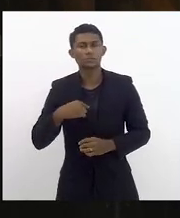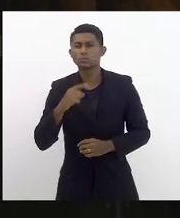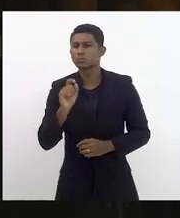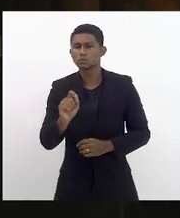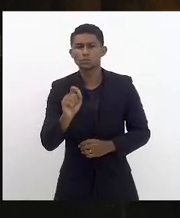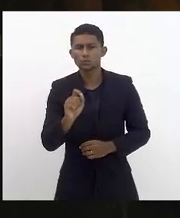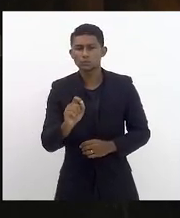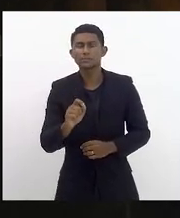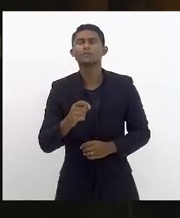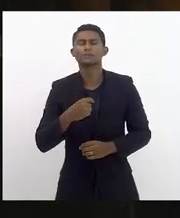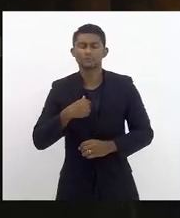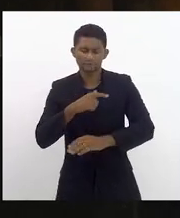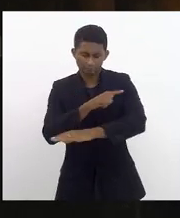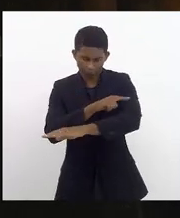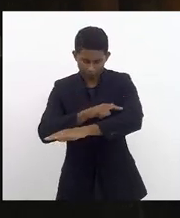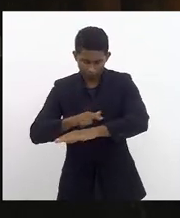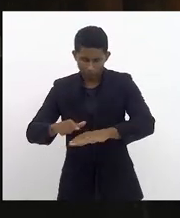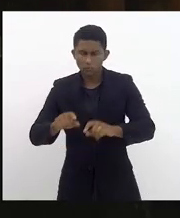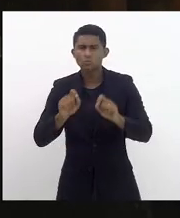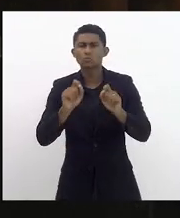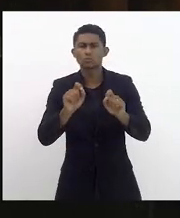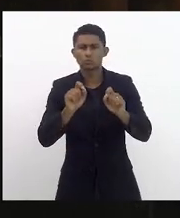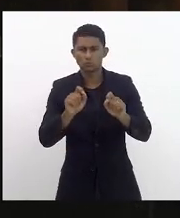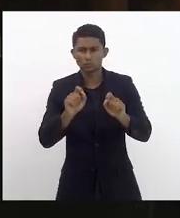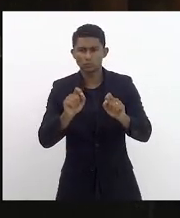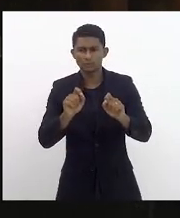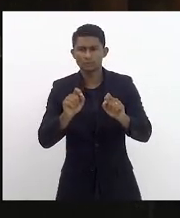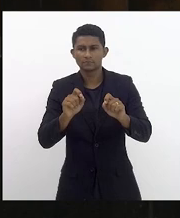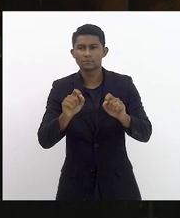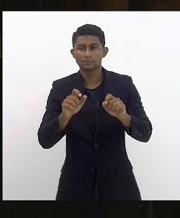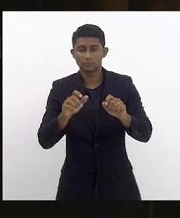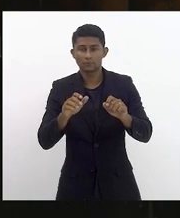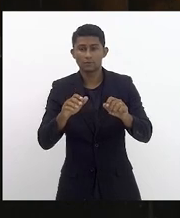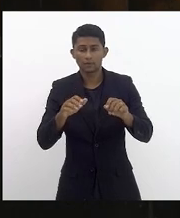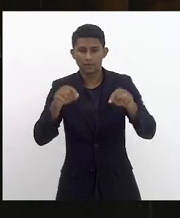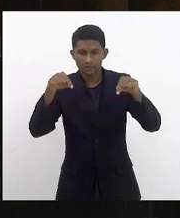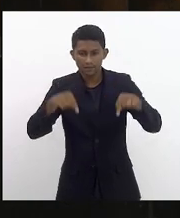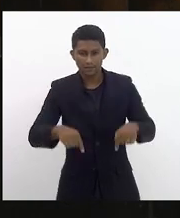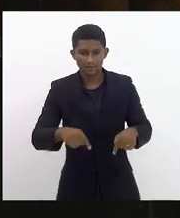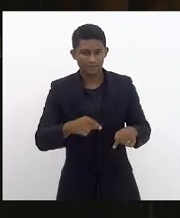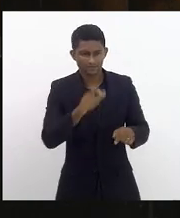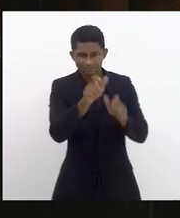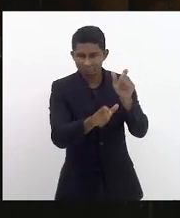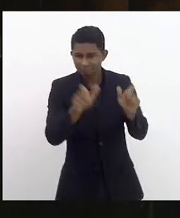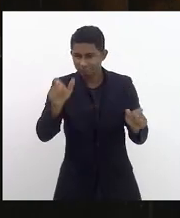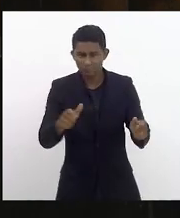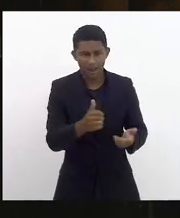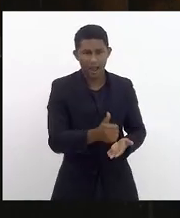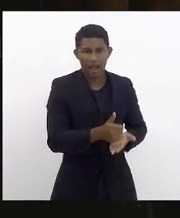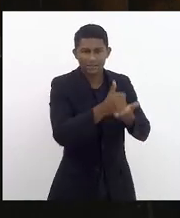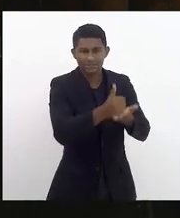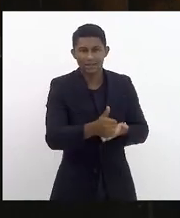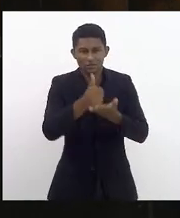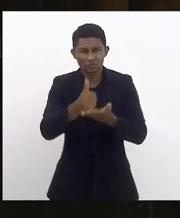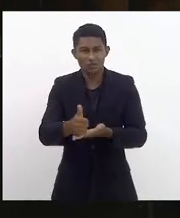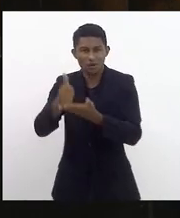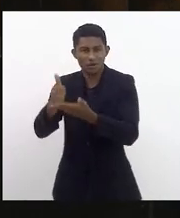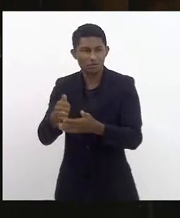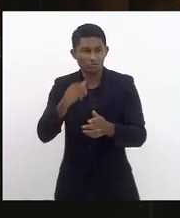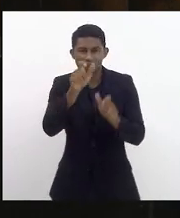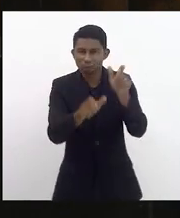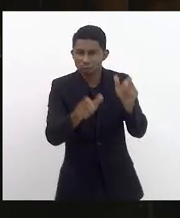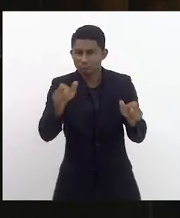de respeitosamente chamar a atenção de todos os assessores que nos acompanham ou